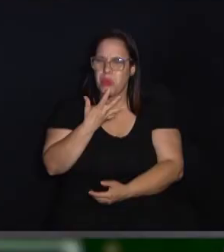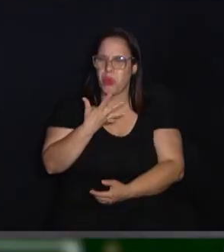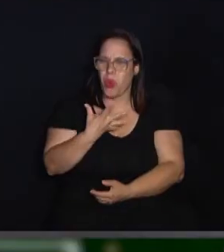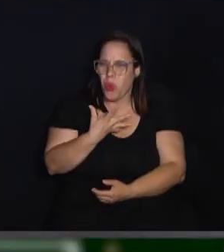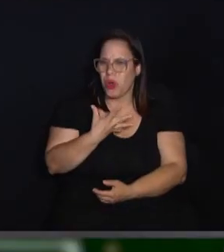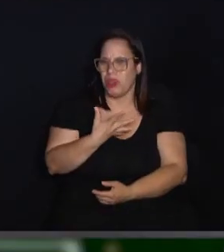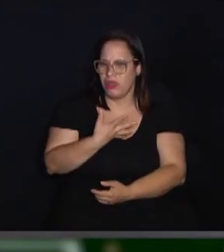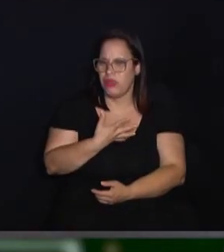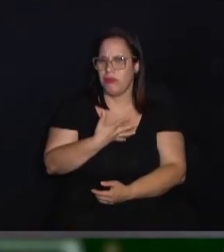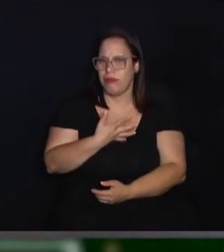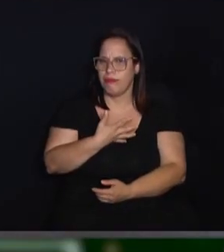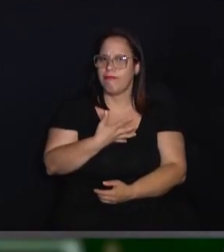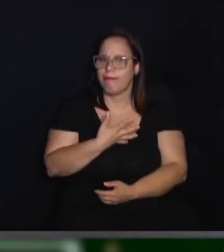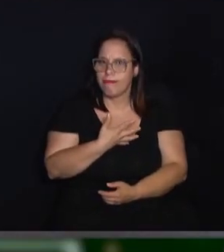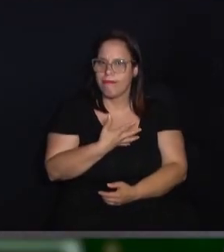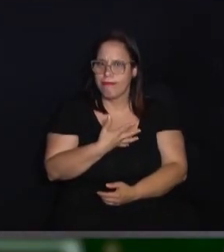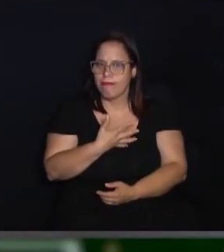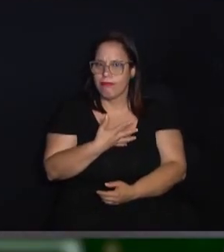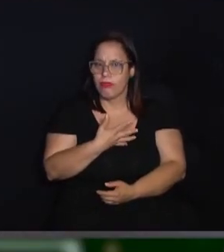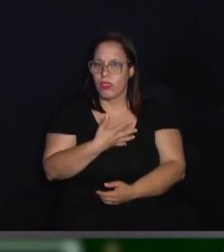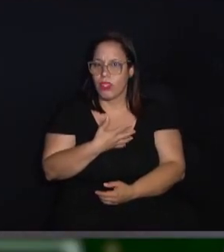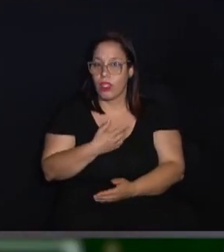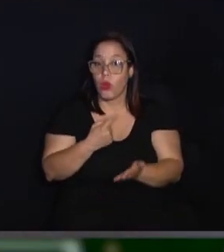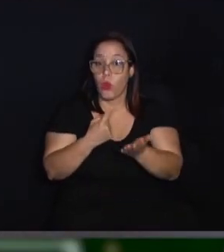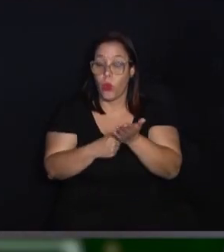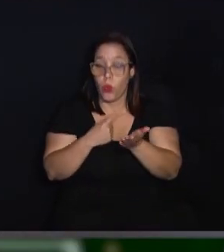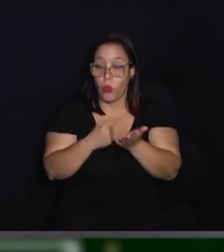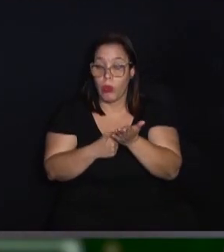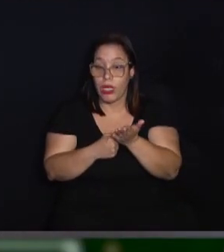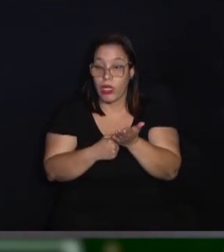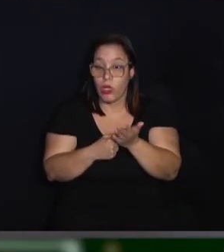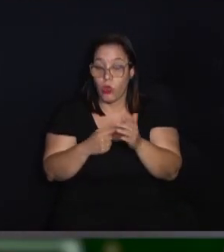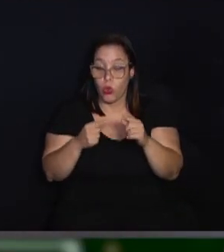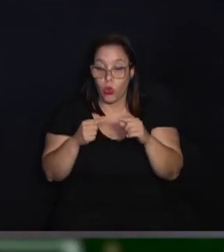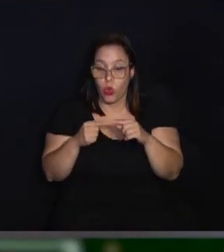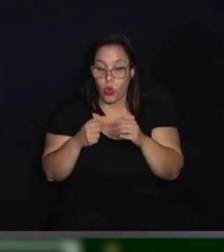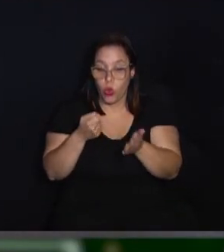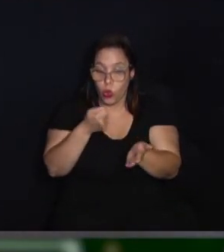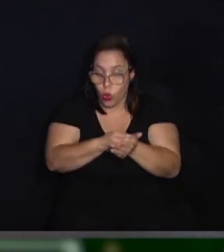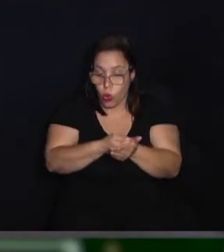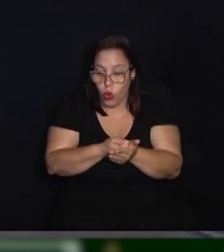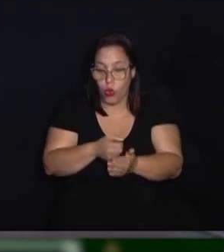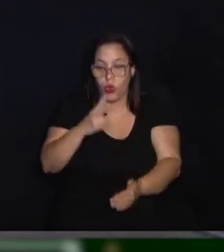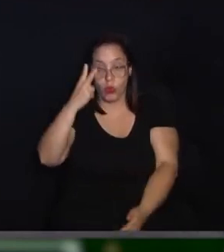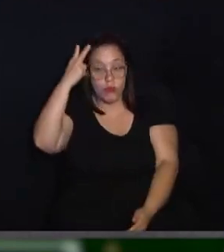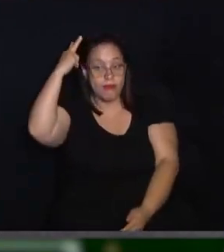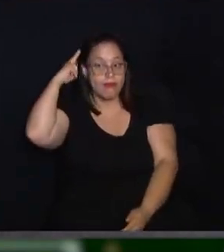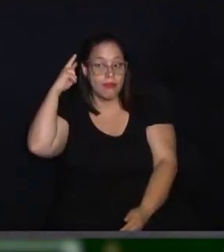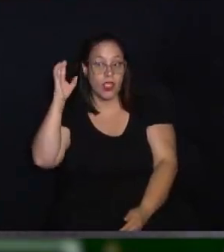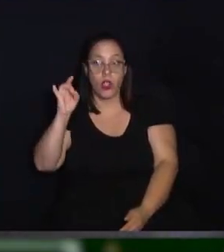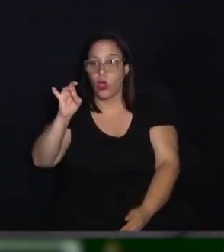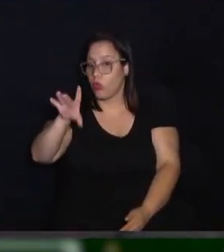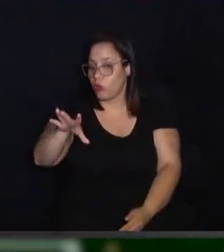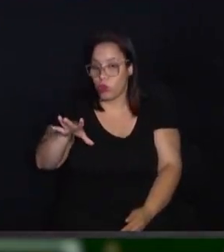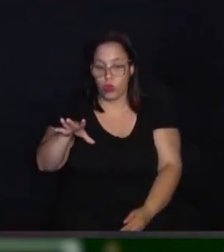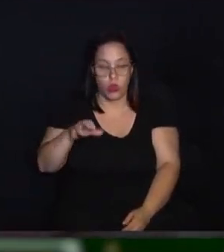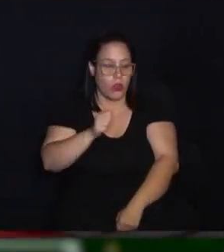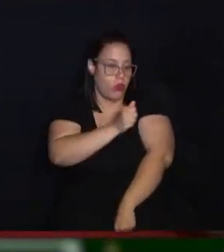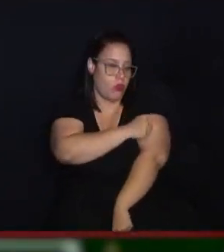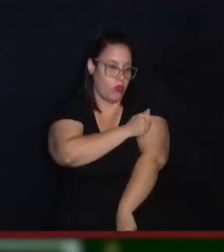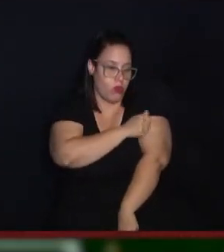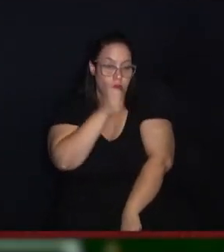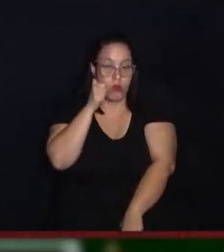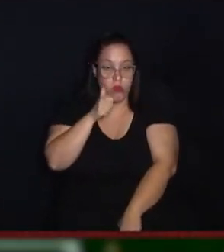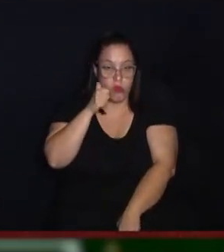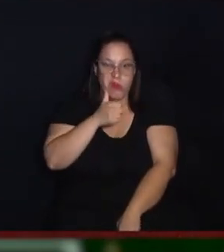a lista, enfim, de leituras obrigatórias do vestibular é uma mensagem muito importante, não só para os alunos e as alunas que